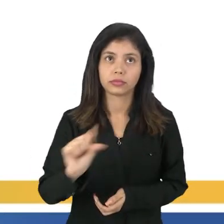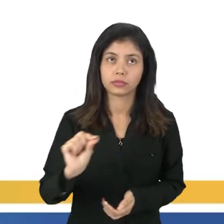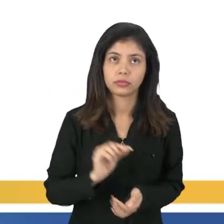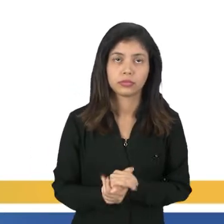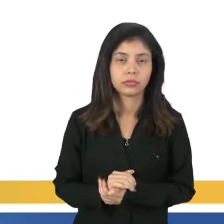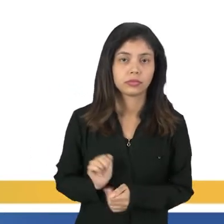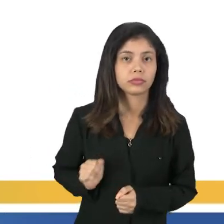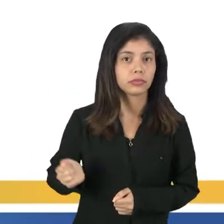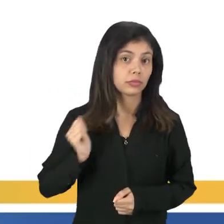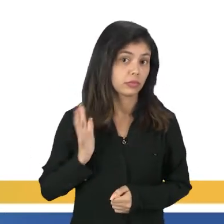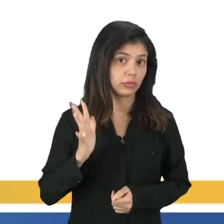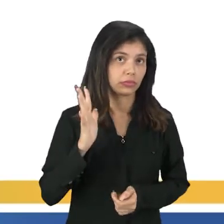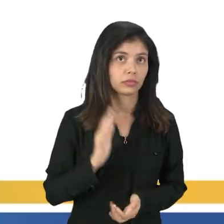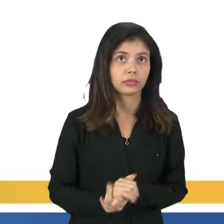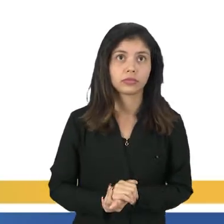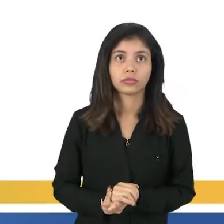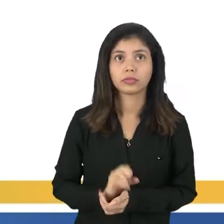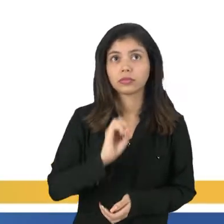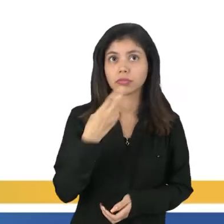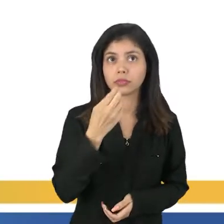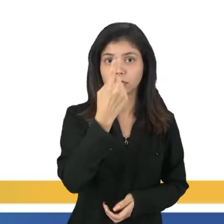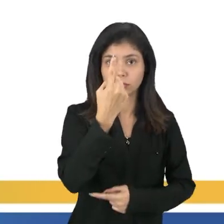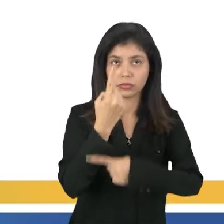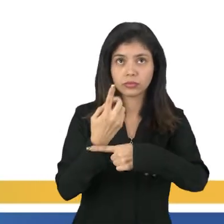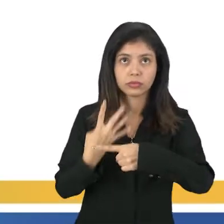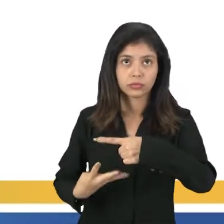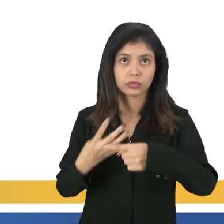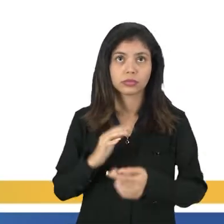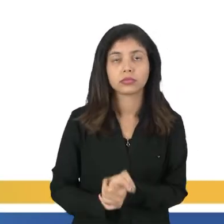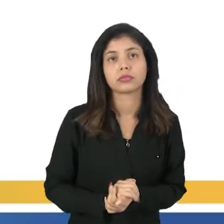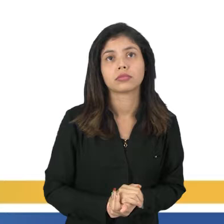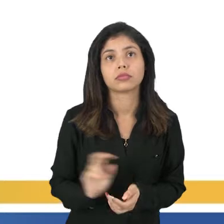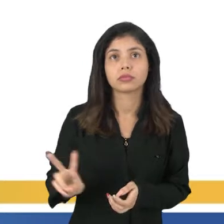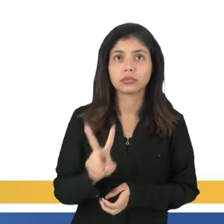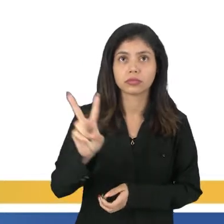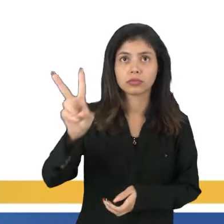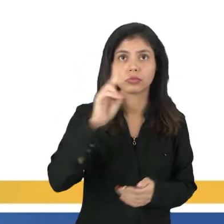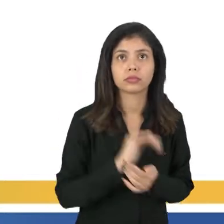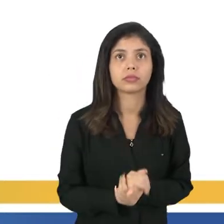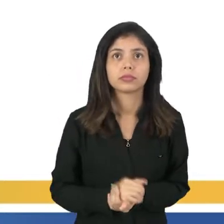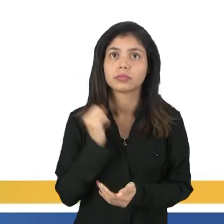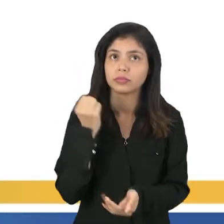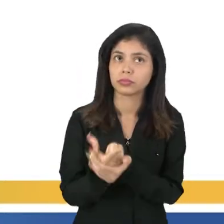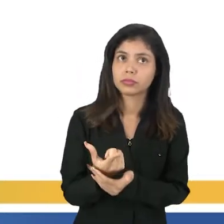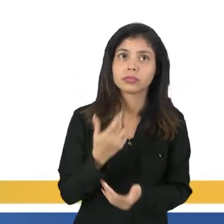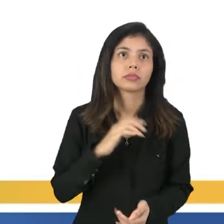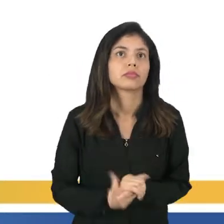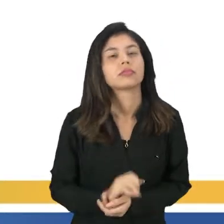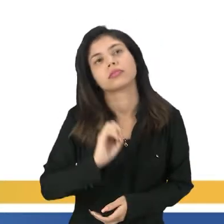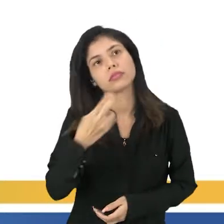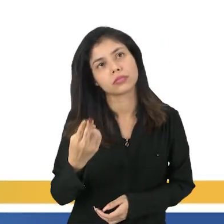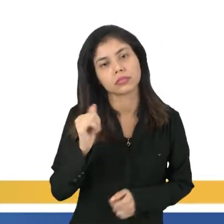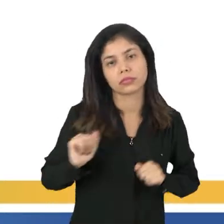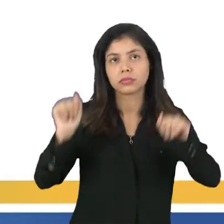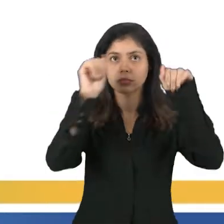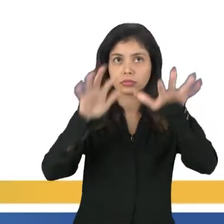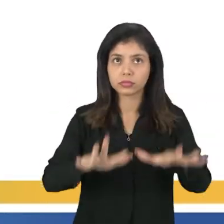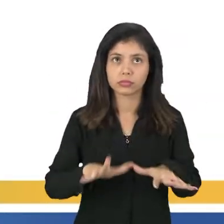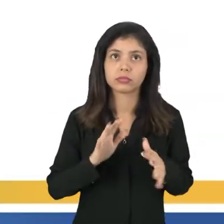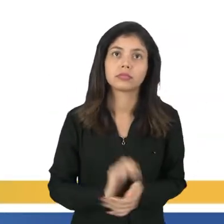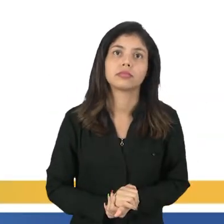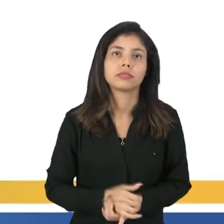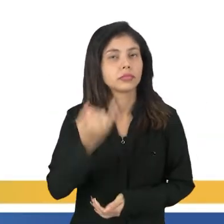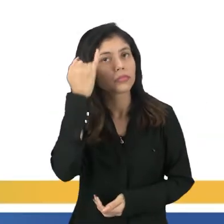detergentes saiu de graça. O desconto foi de 1/4 sobre o valor que seria pago se não houvesse